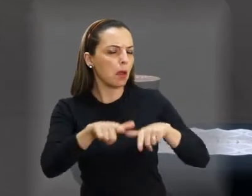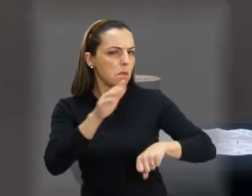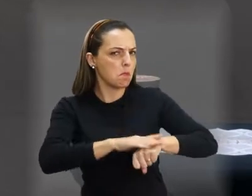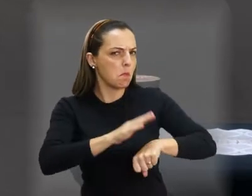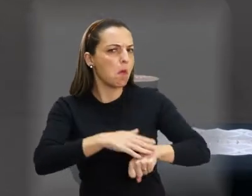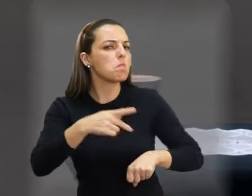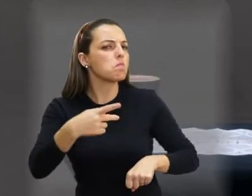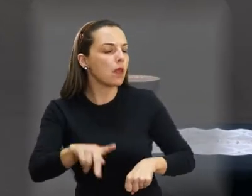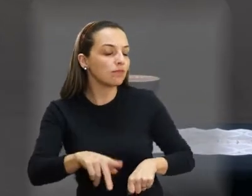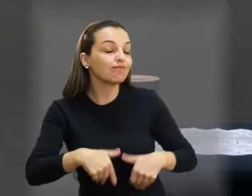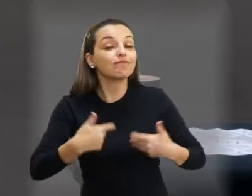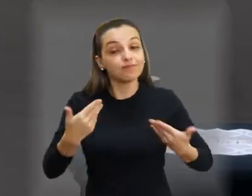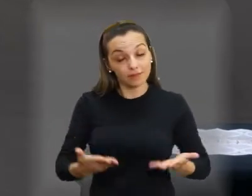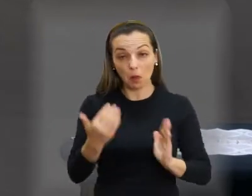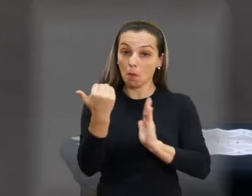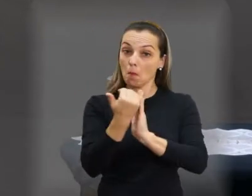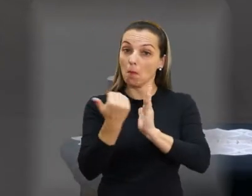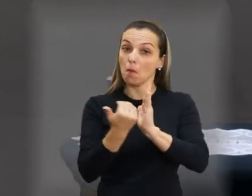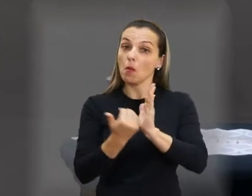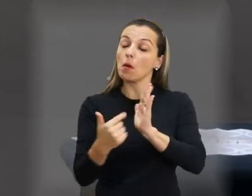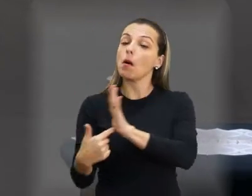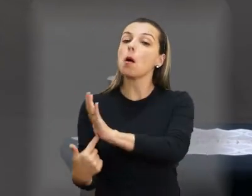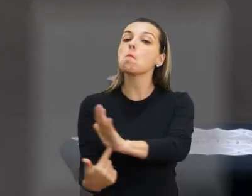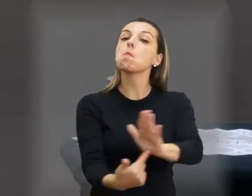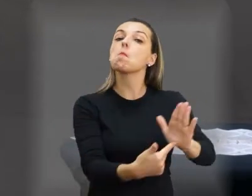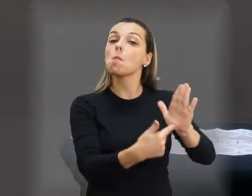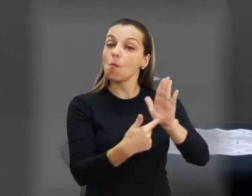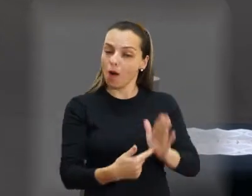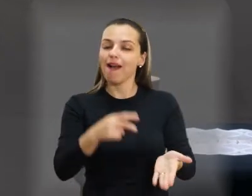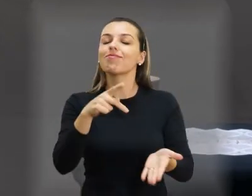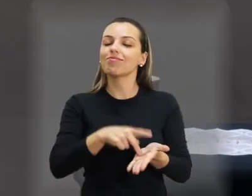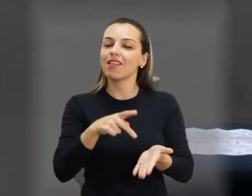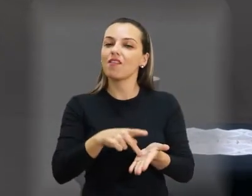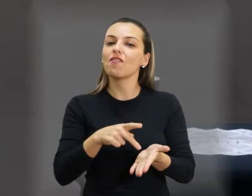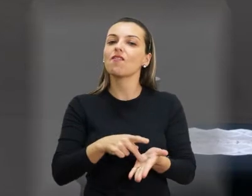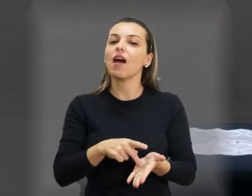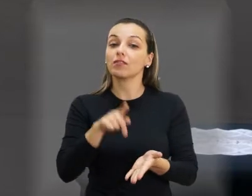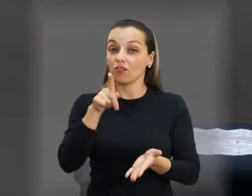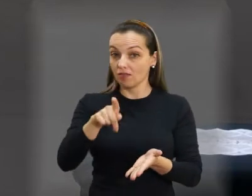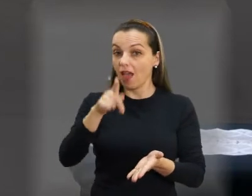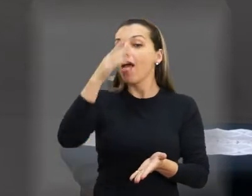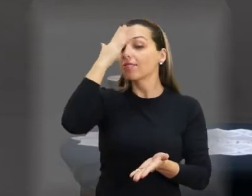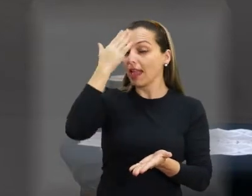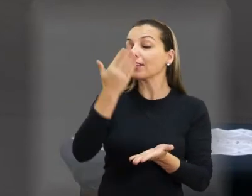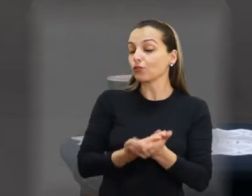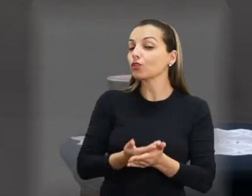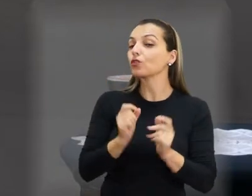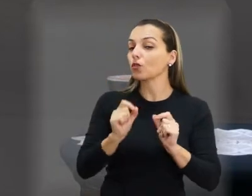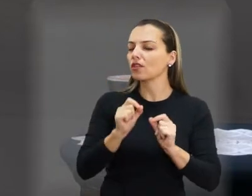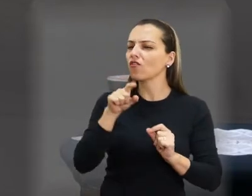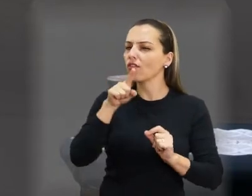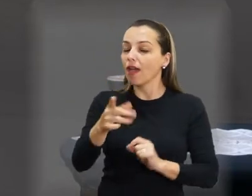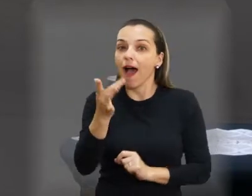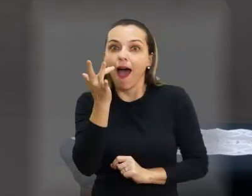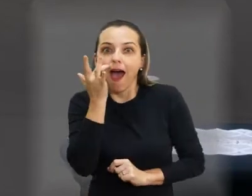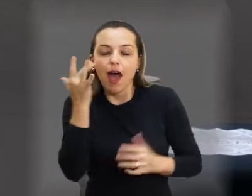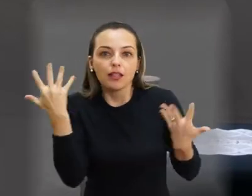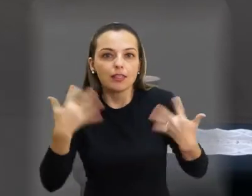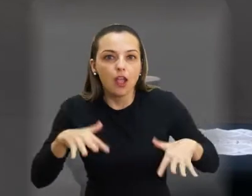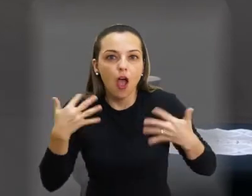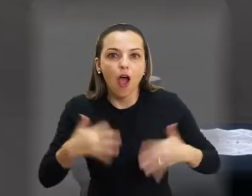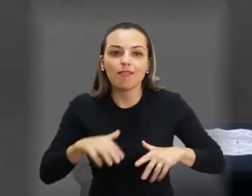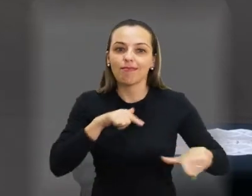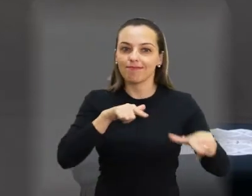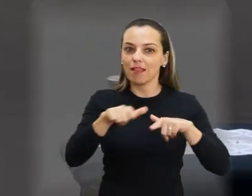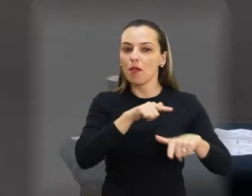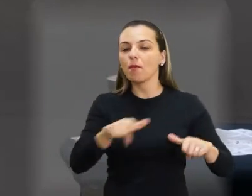esse programa existe exatamente para isso. E pode ter certeza, você pode se surpreender com a atuação de um vereador que é